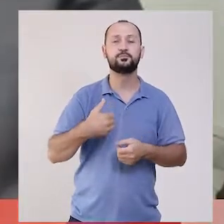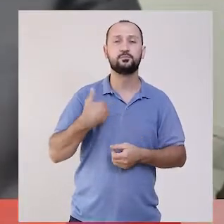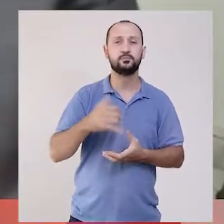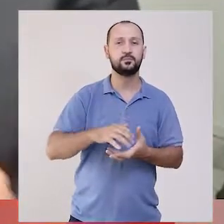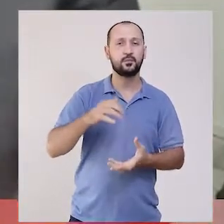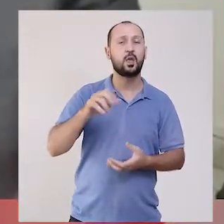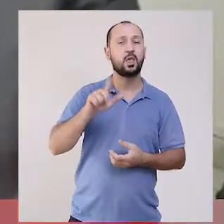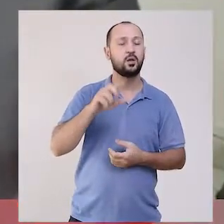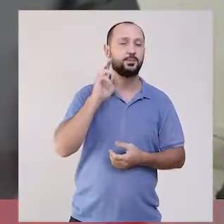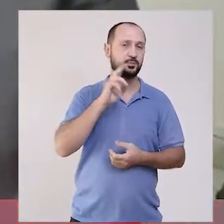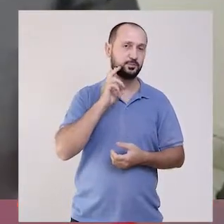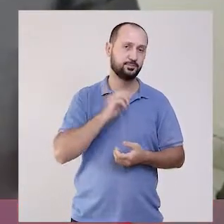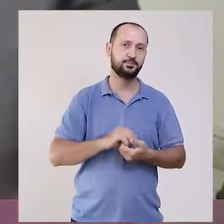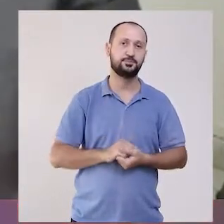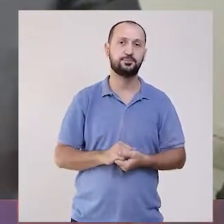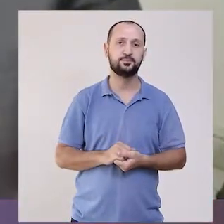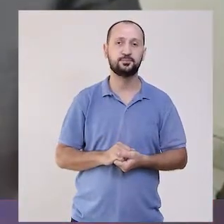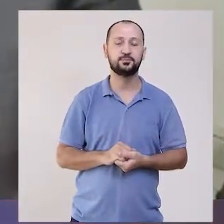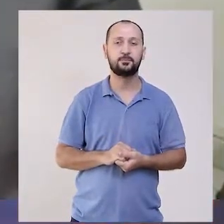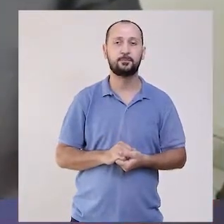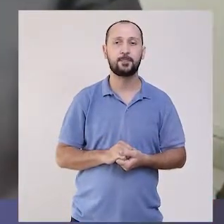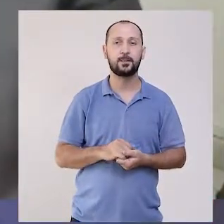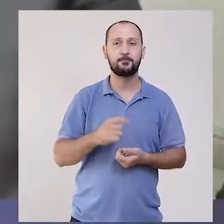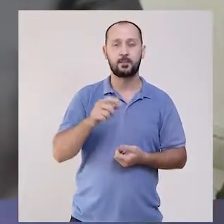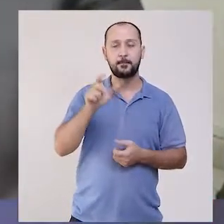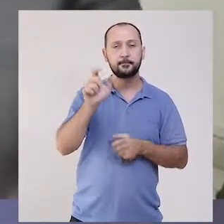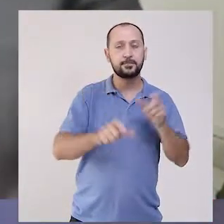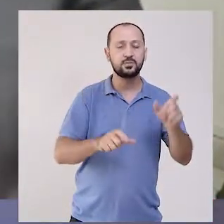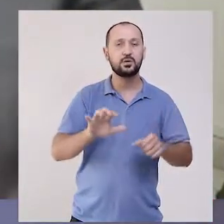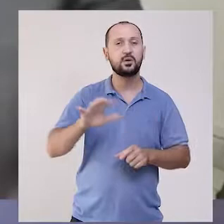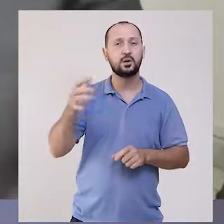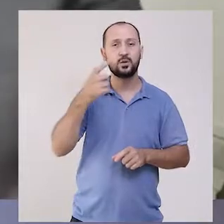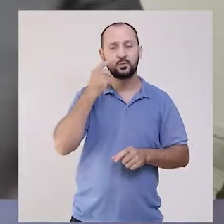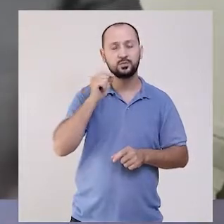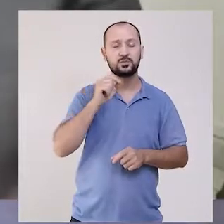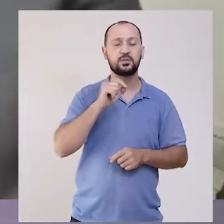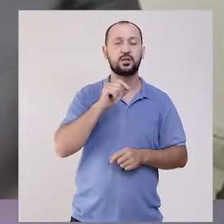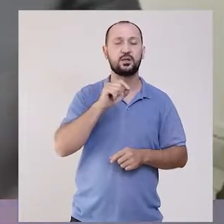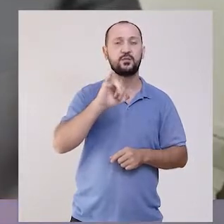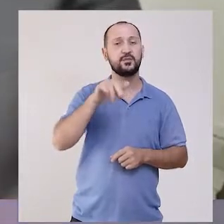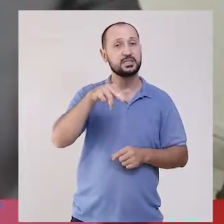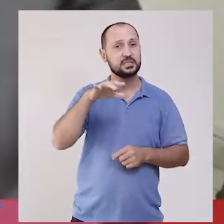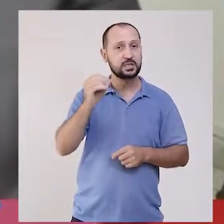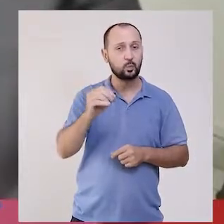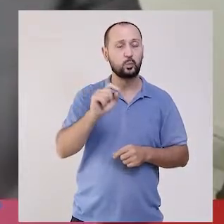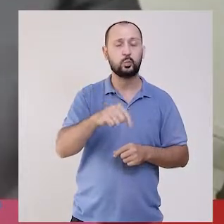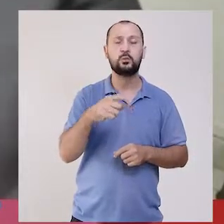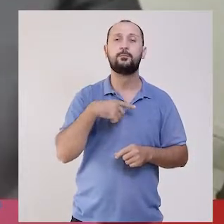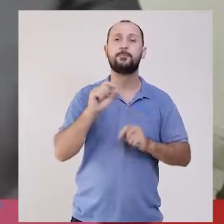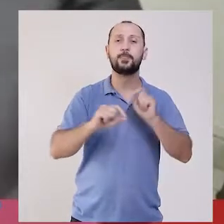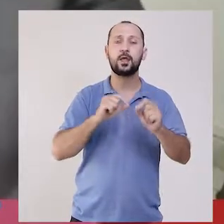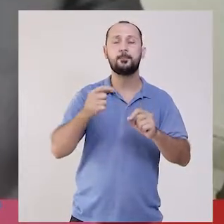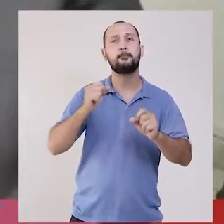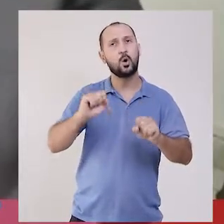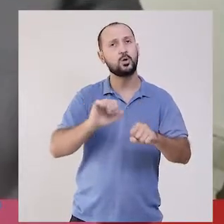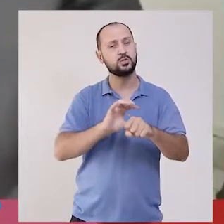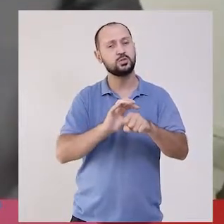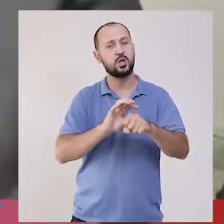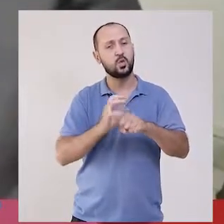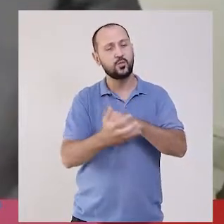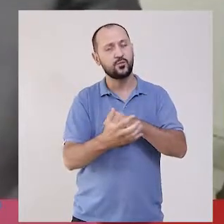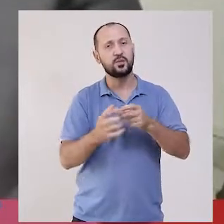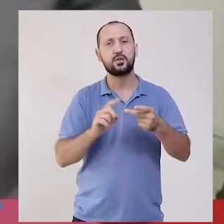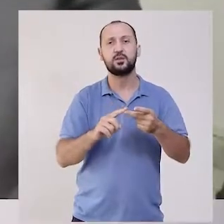na velhice, ela é bem mais comum. Então, o indivíduo é mais sujeito às infecções, como o